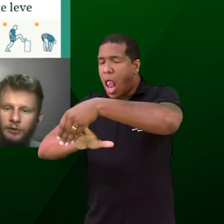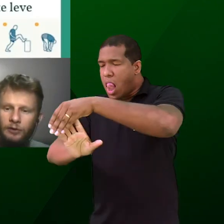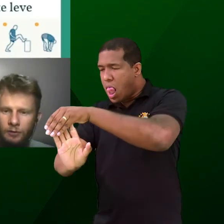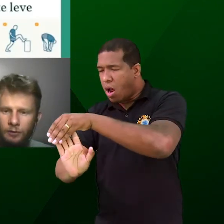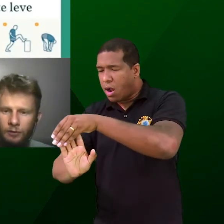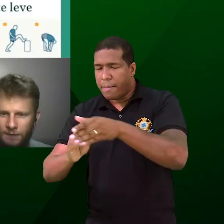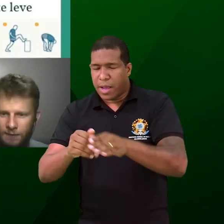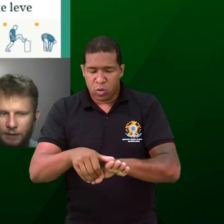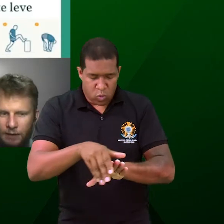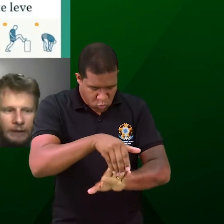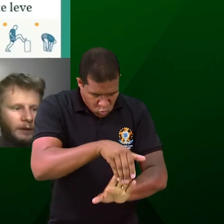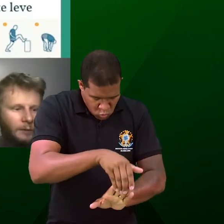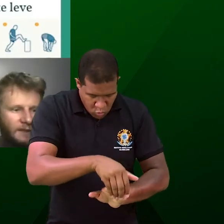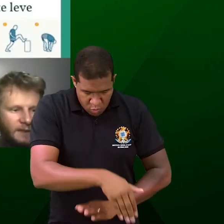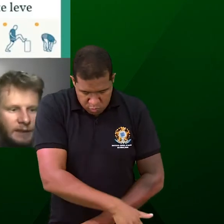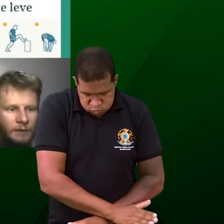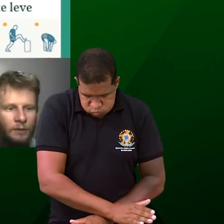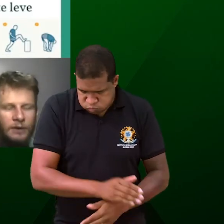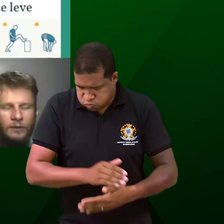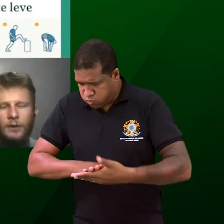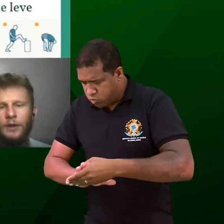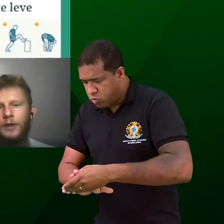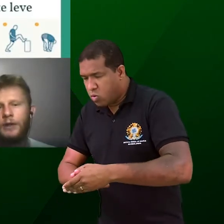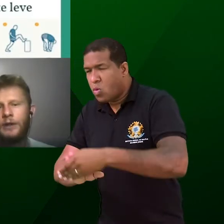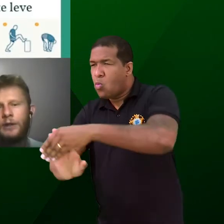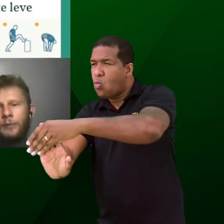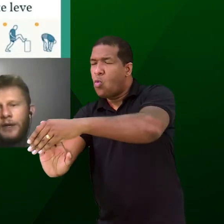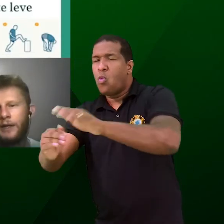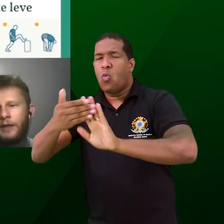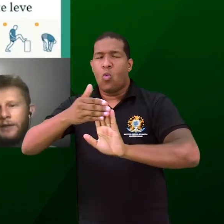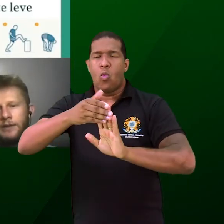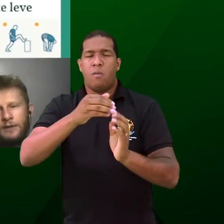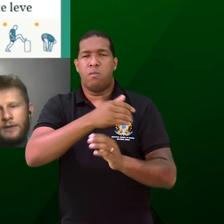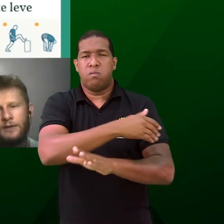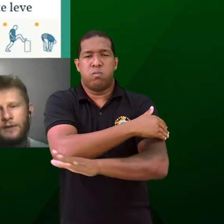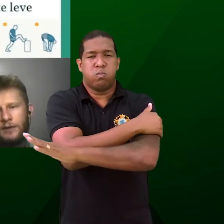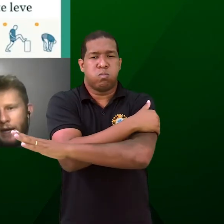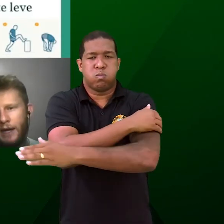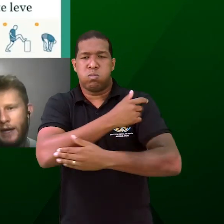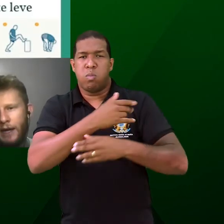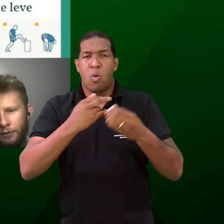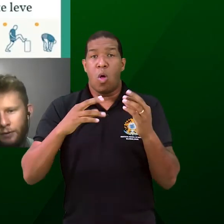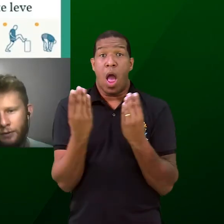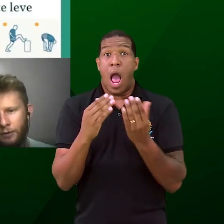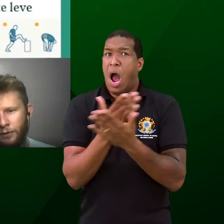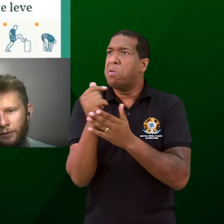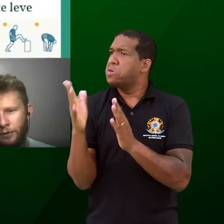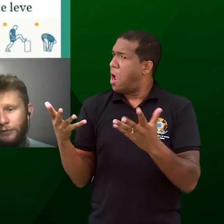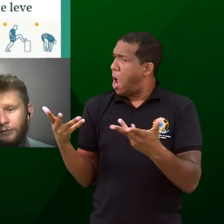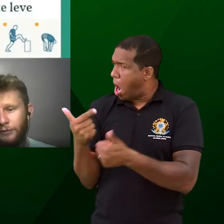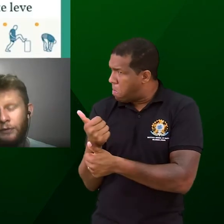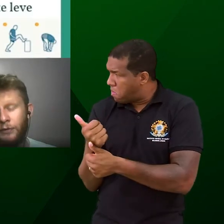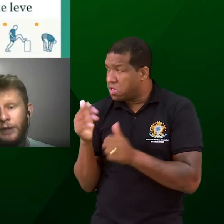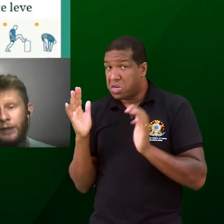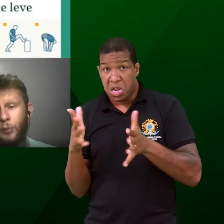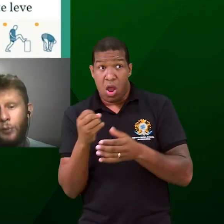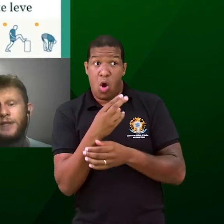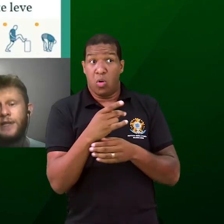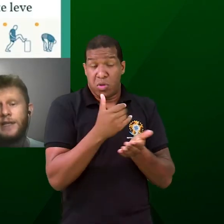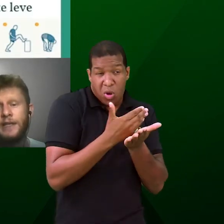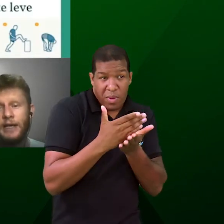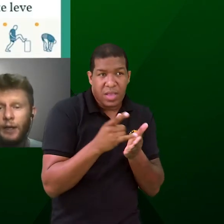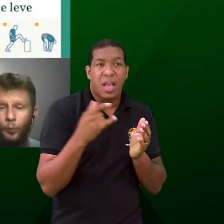determinado período para fazer essa conferência, essa aferição, que é importante, tá? Para você saber